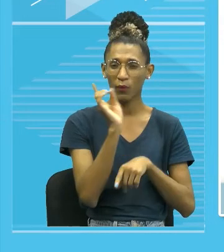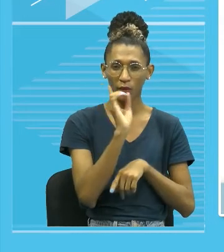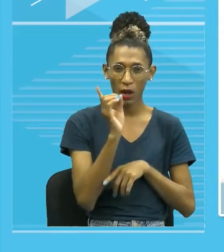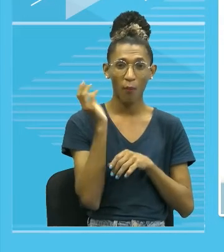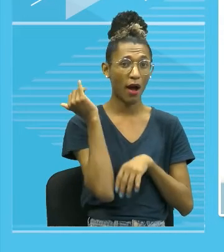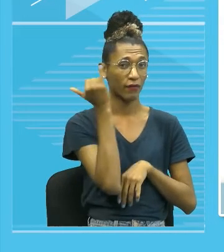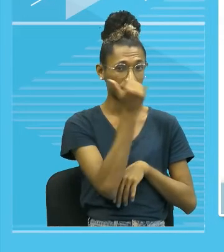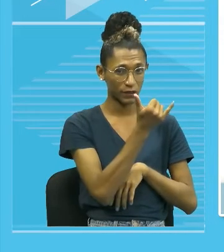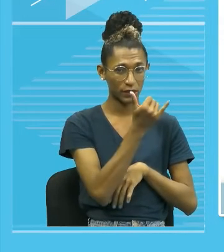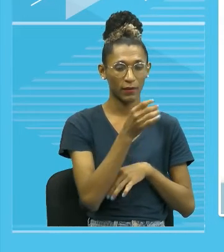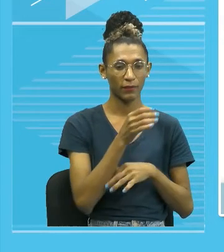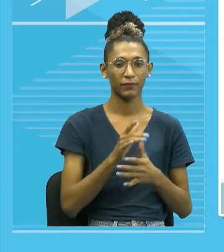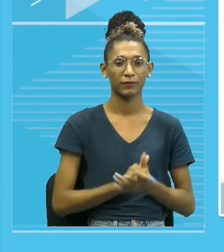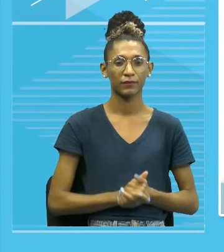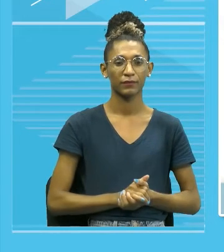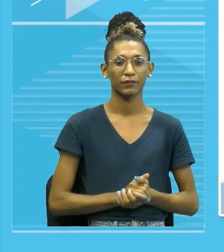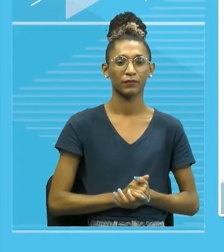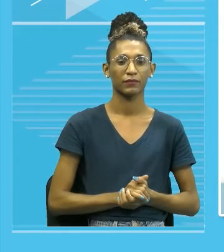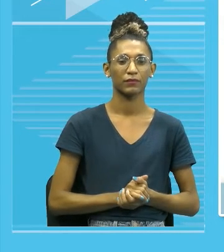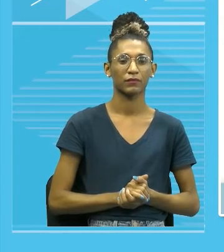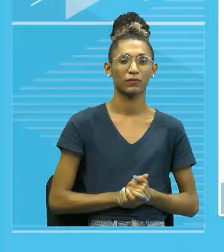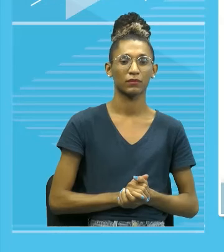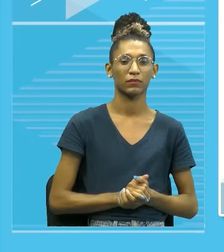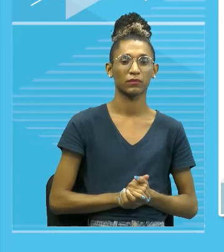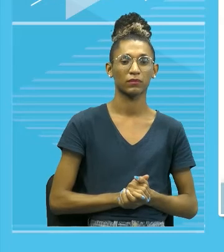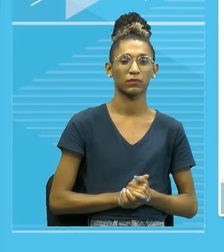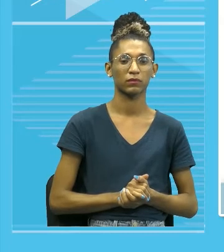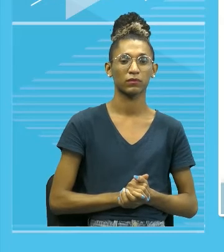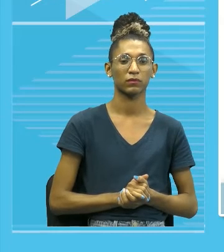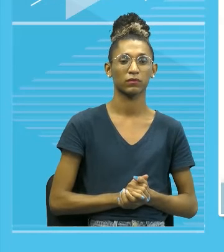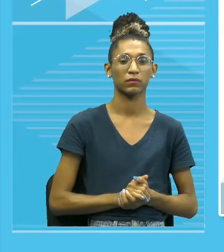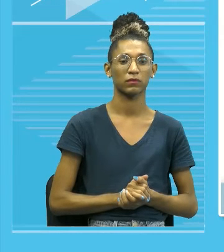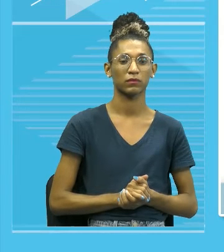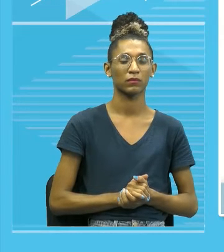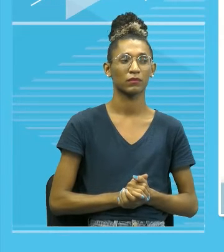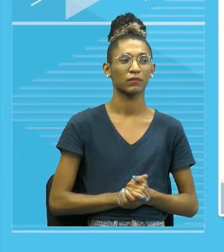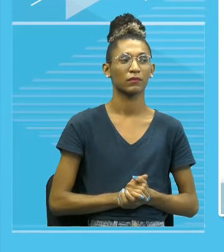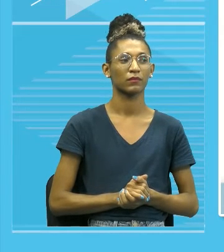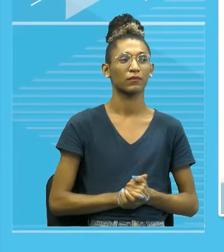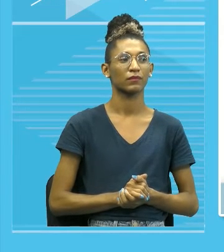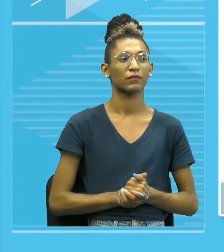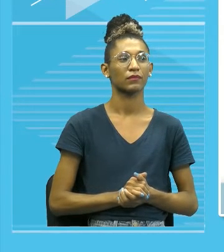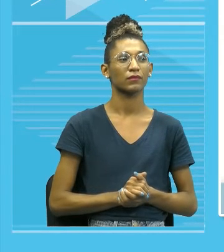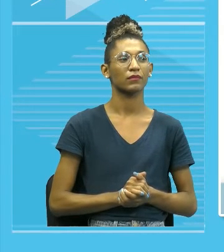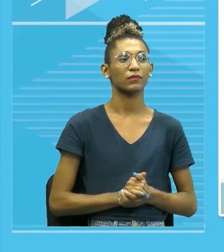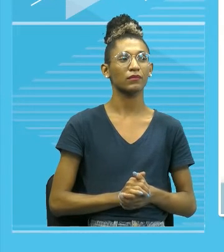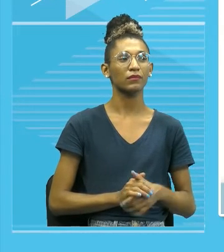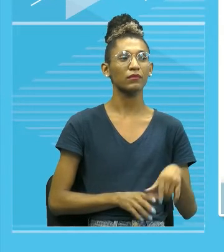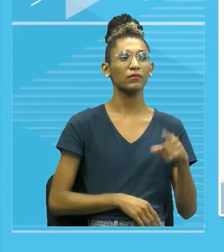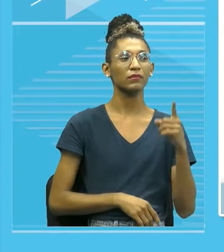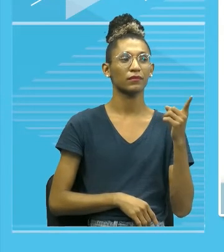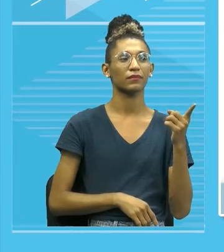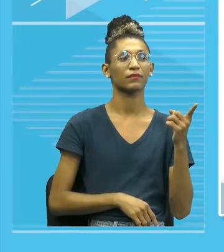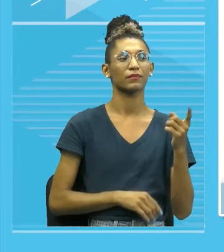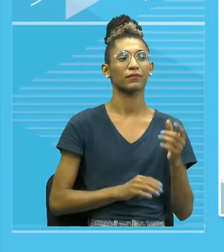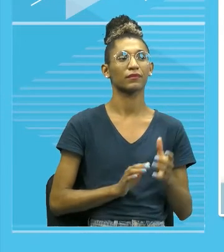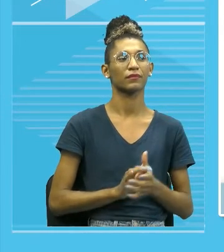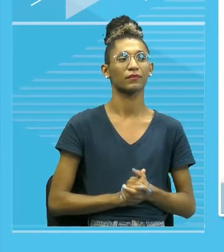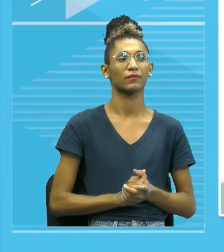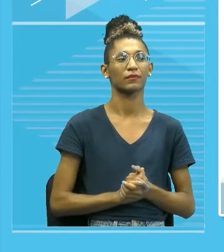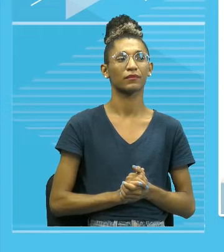ele pode deportivo aqui tá melhor né que eu digitei por cima ele pode deportivo